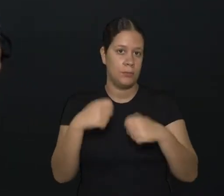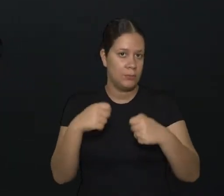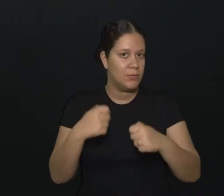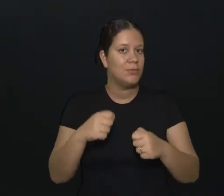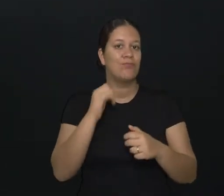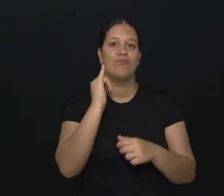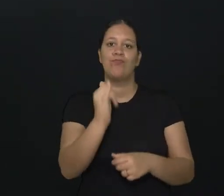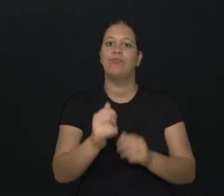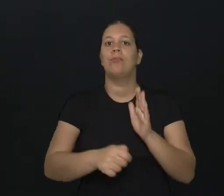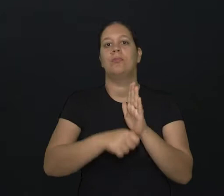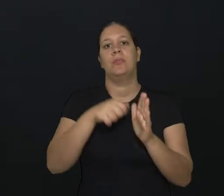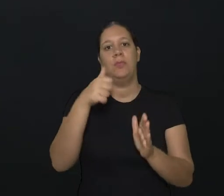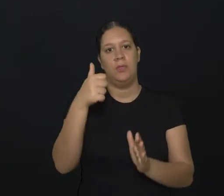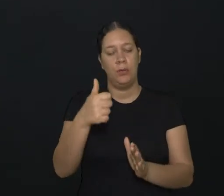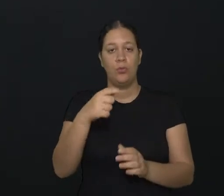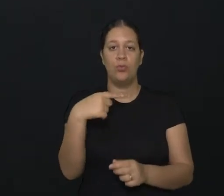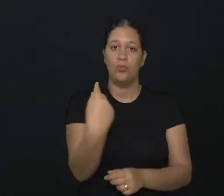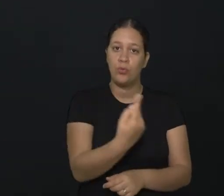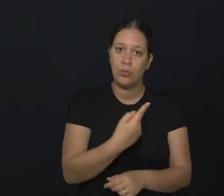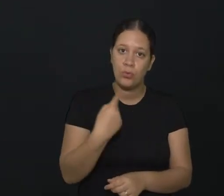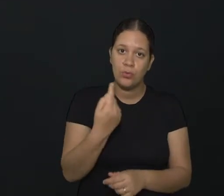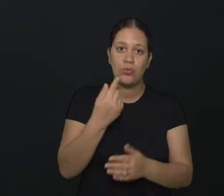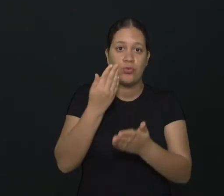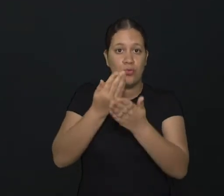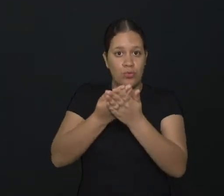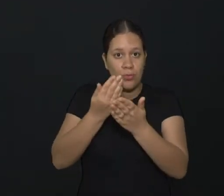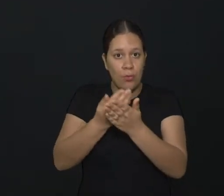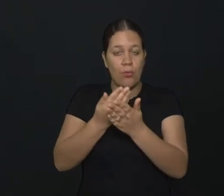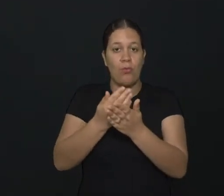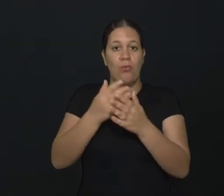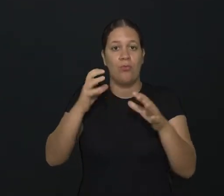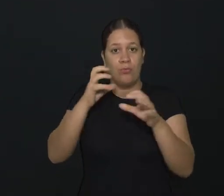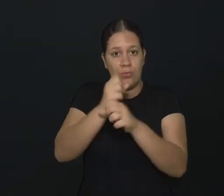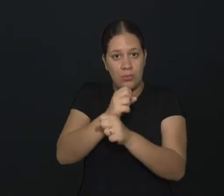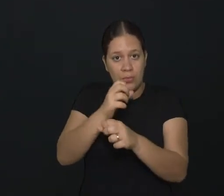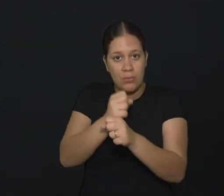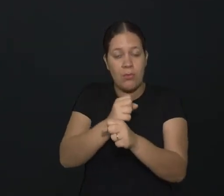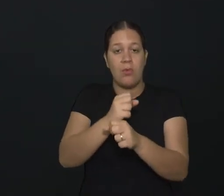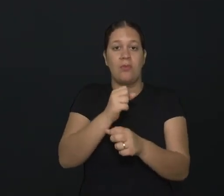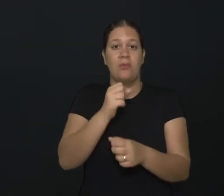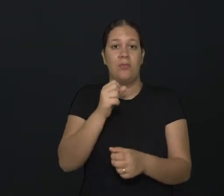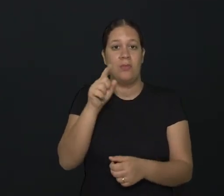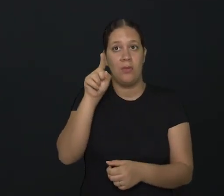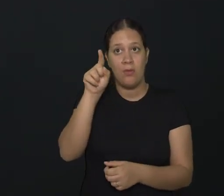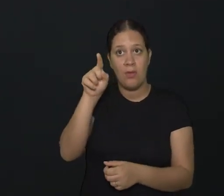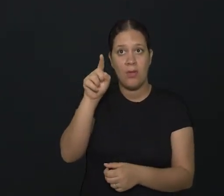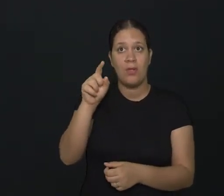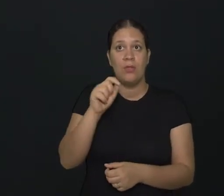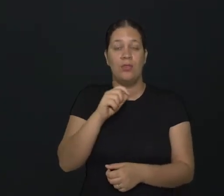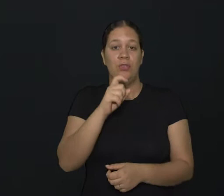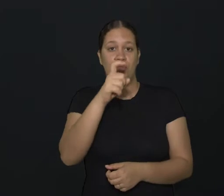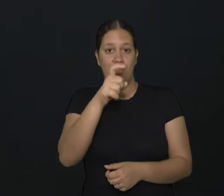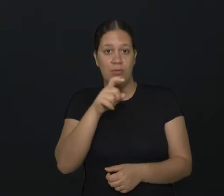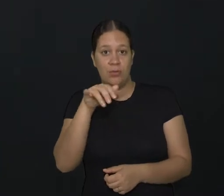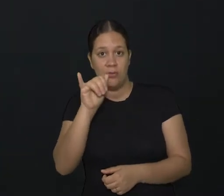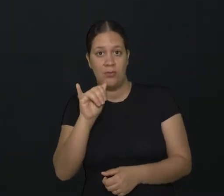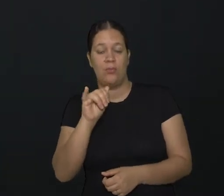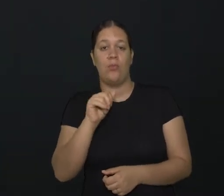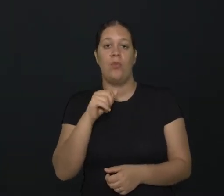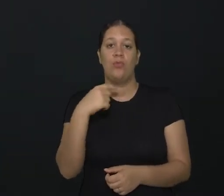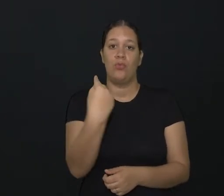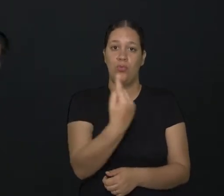o seguinte primeiramente, tá bom? Quando a gente trabalha com uma equação, por exemplo, nesse caso, x mais y igual a